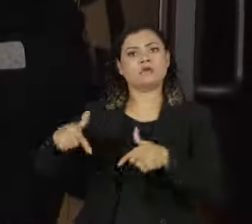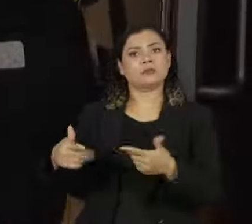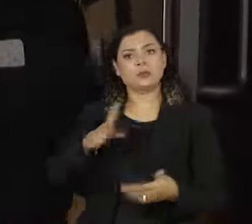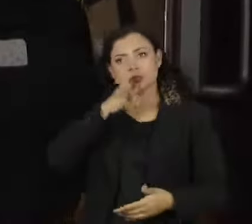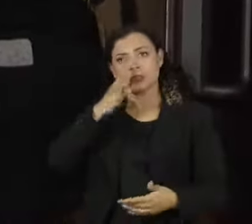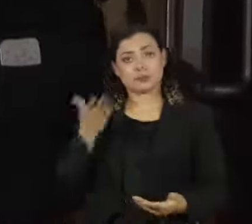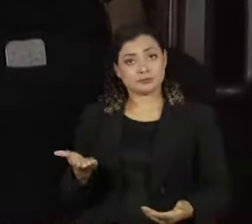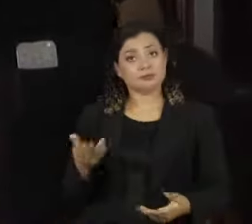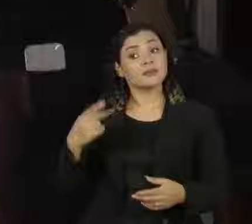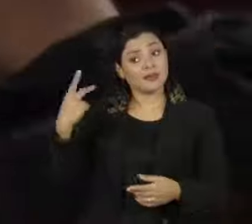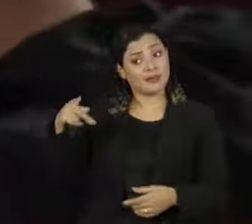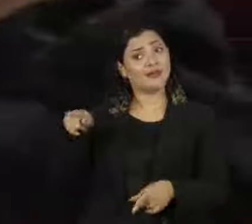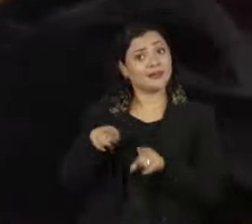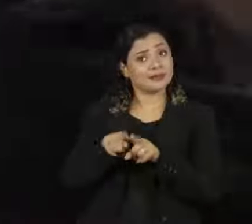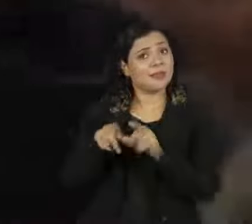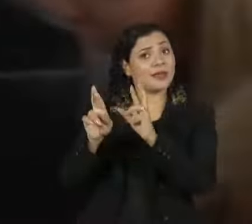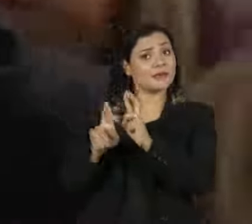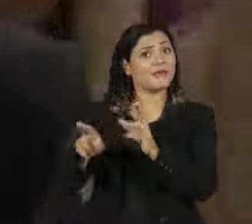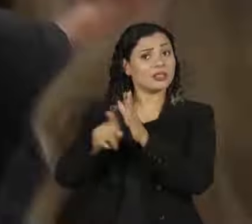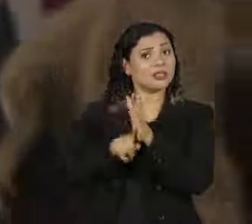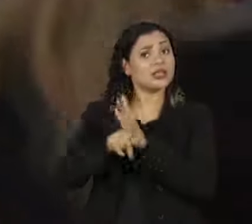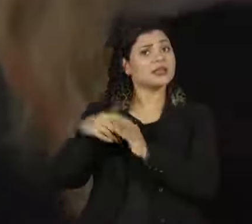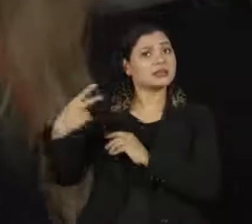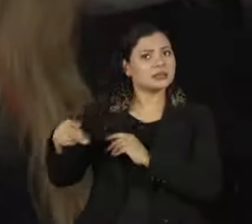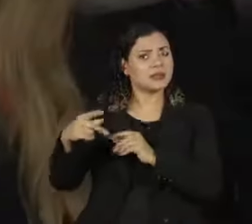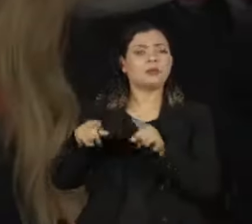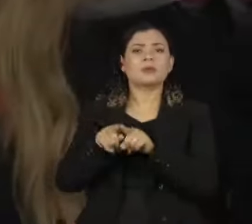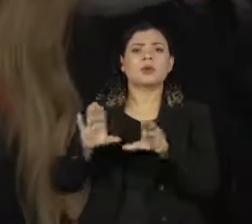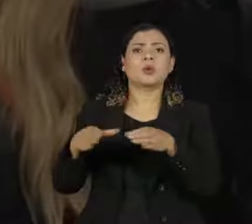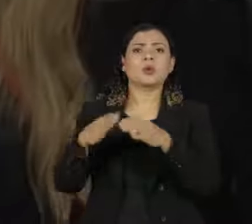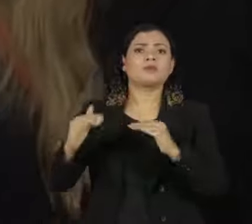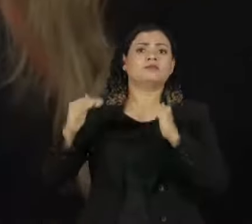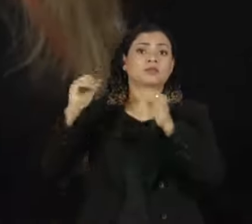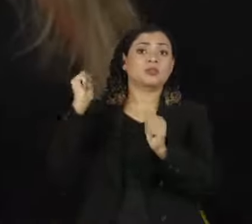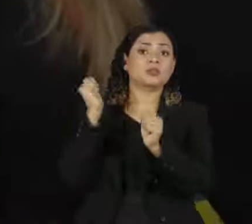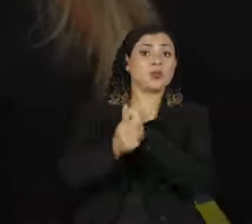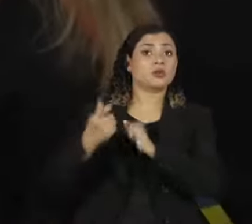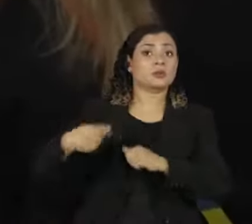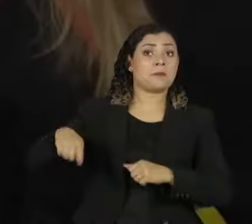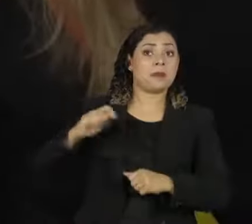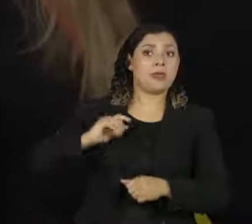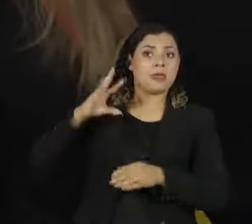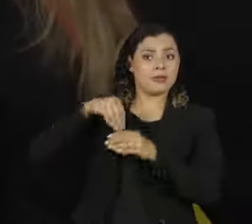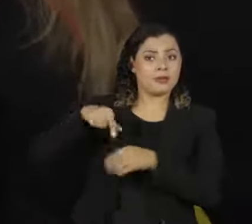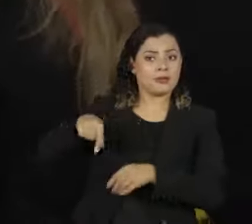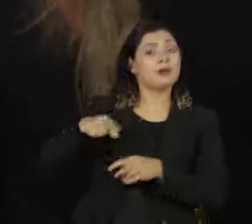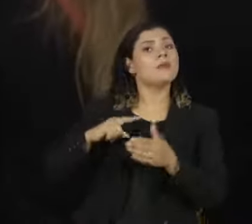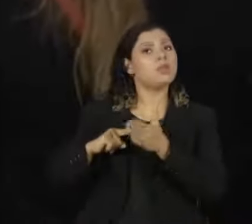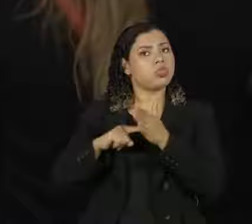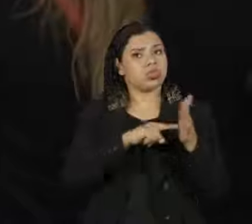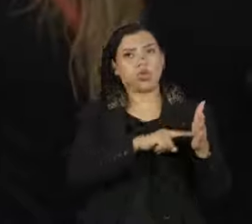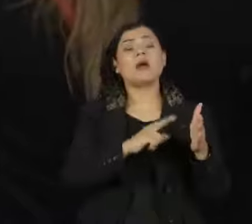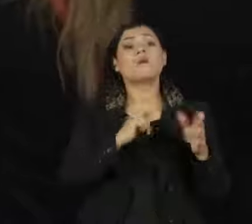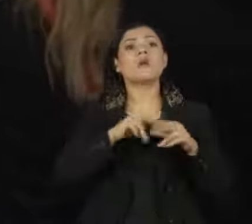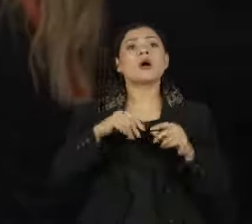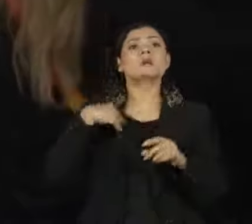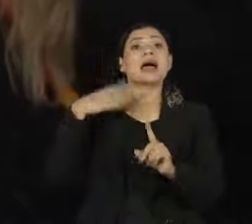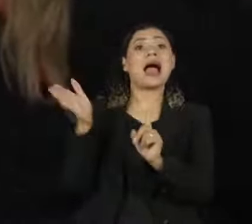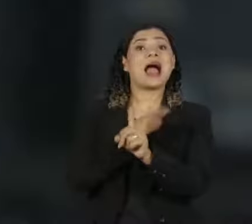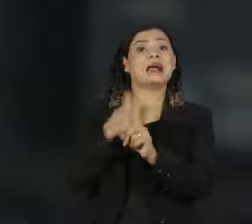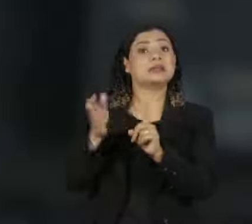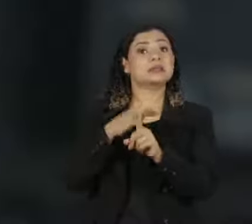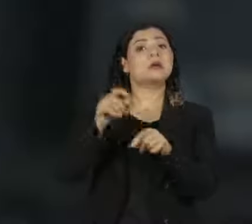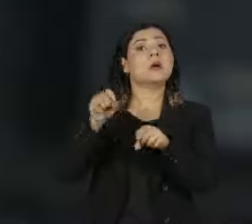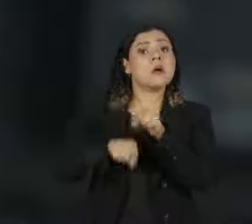rubialis ainda é alvo de Investigações no conselho superior de esportes da Espanha denunciado por agressão sexual